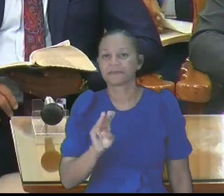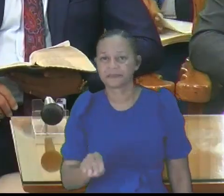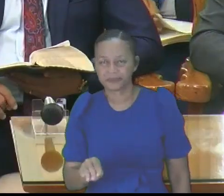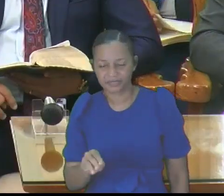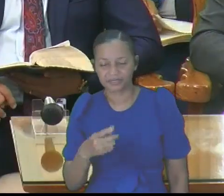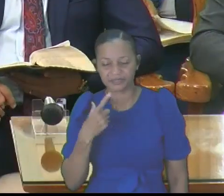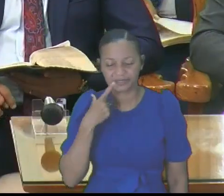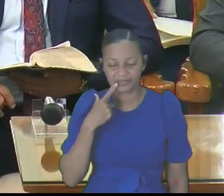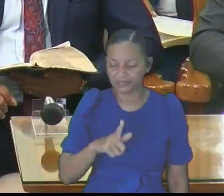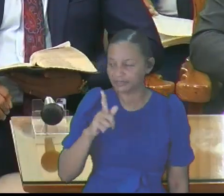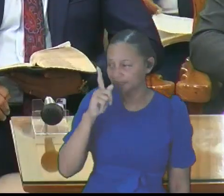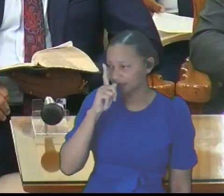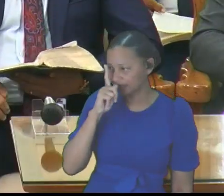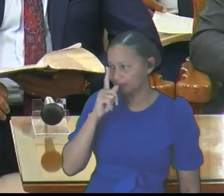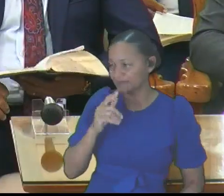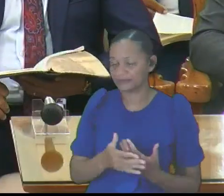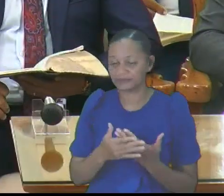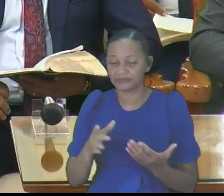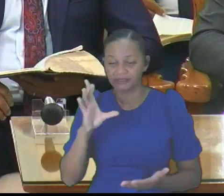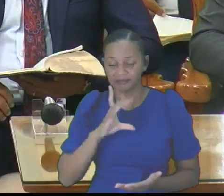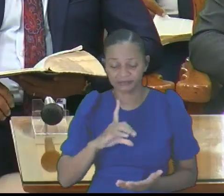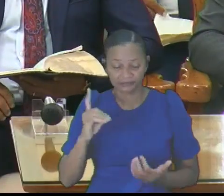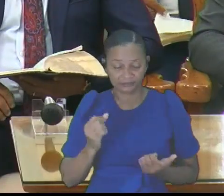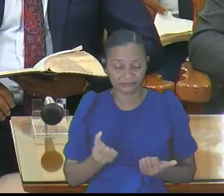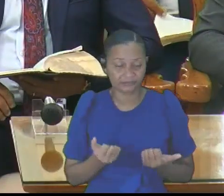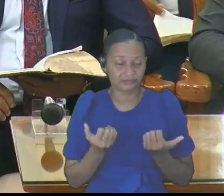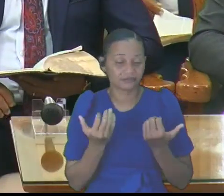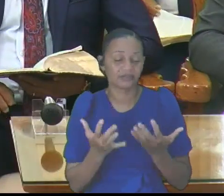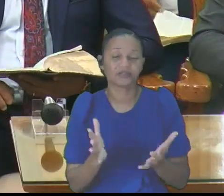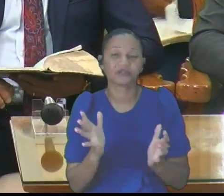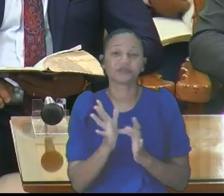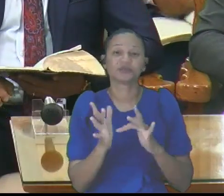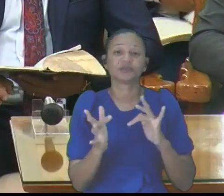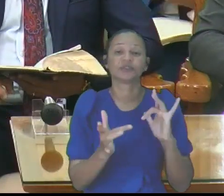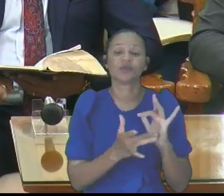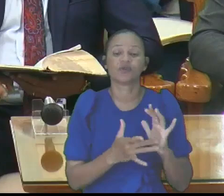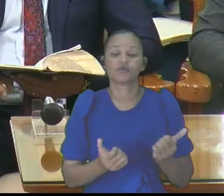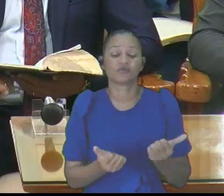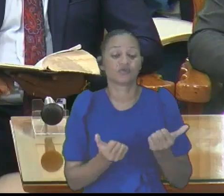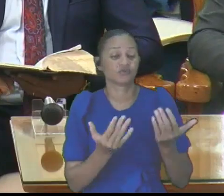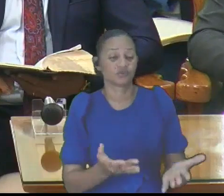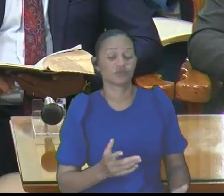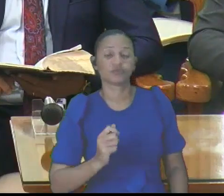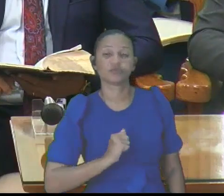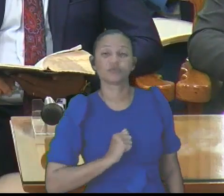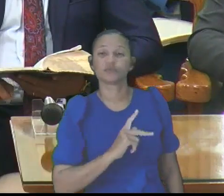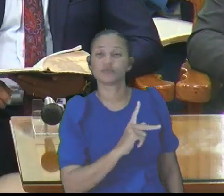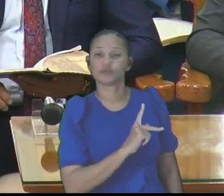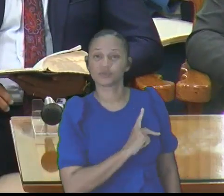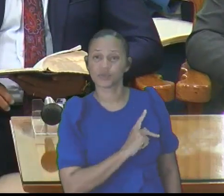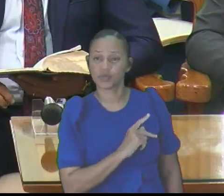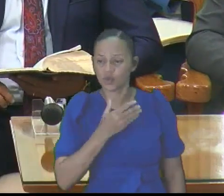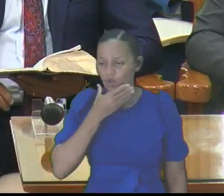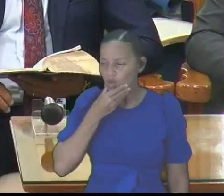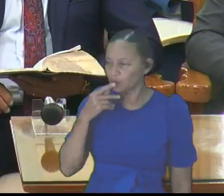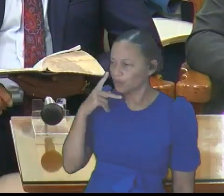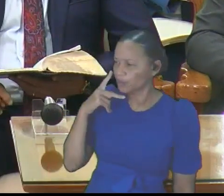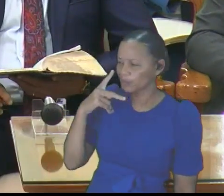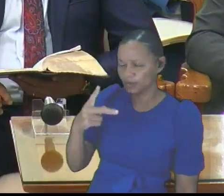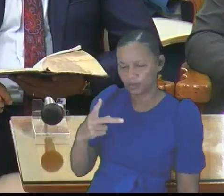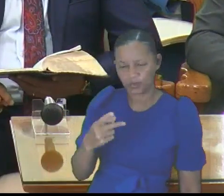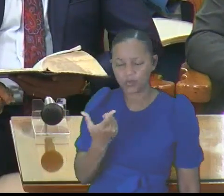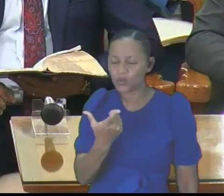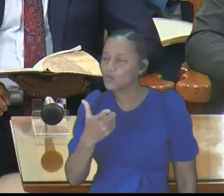grego, glória a Deus, diz que Deus deu uns, Jesus Cristo quando subiu, deu uns para apóstolos, e outros para profetas, e outros